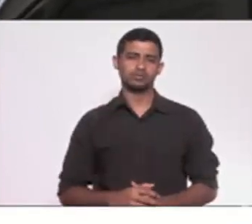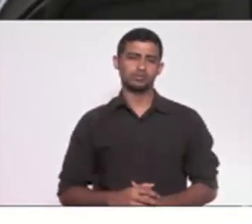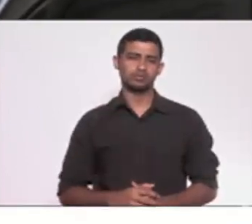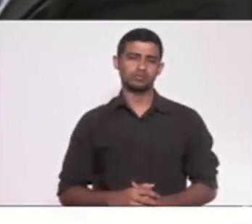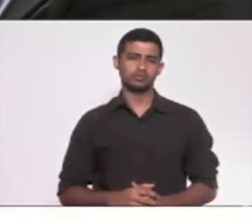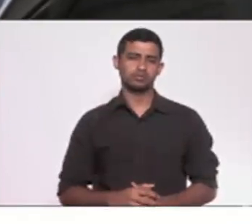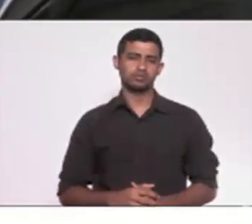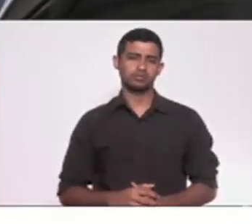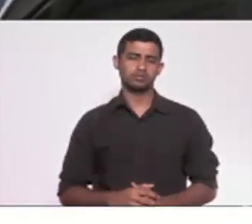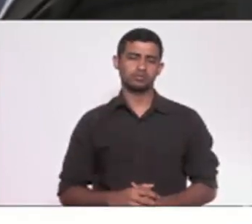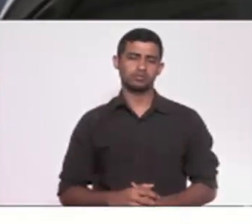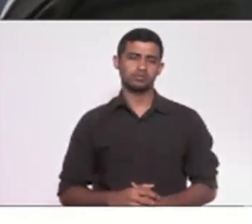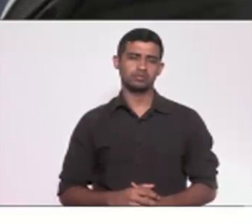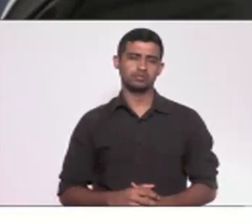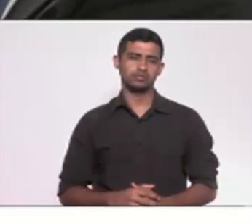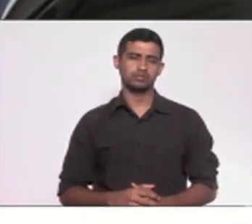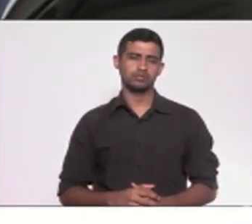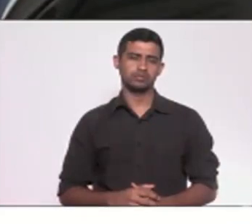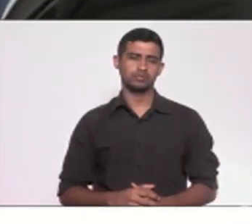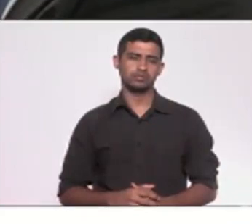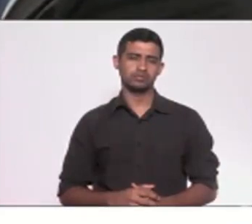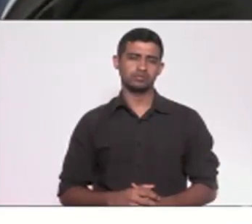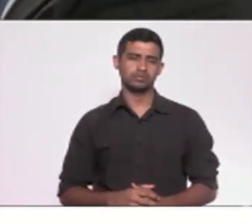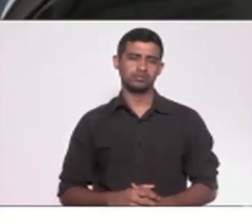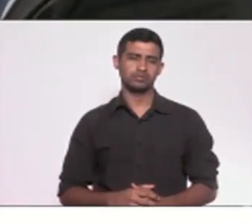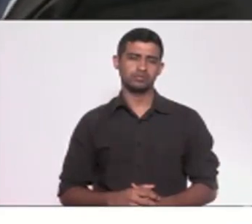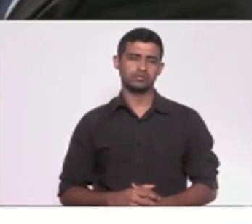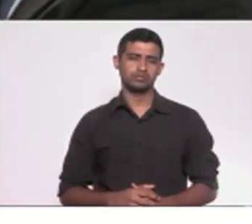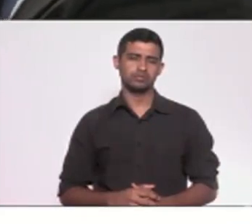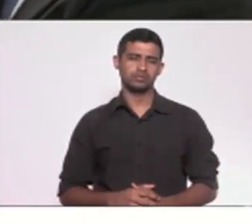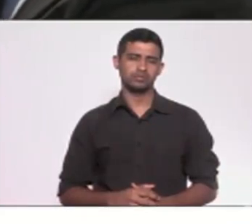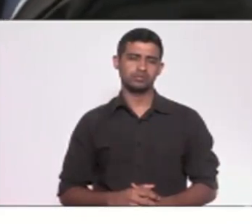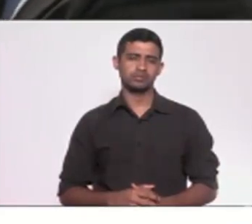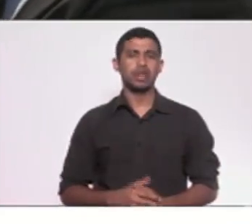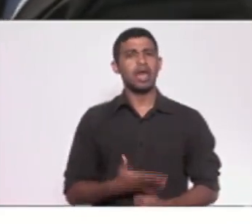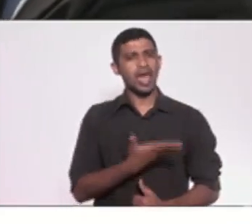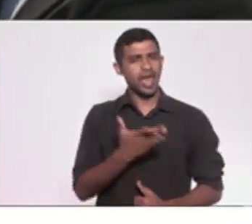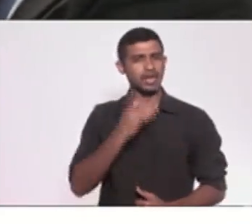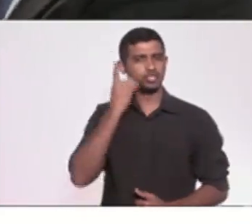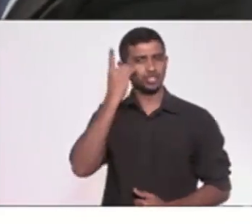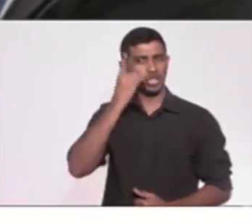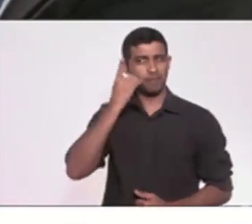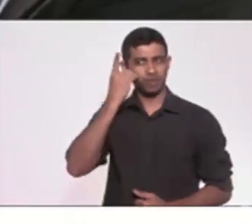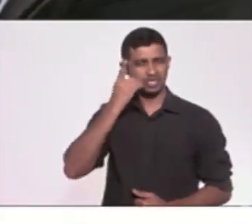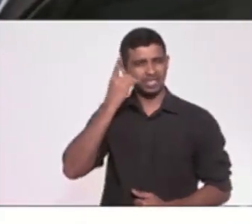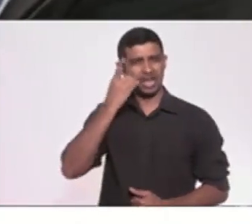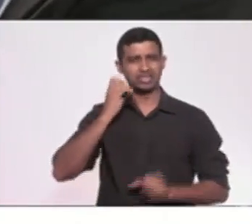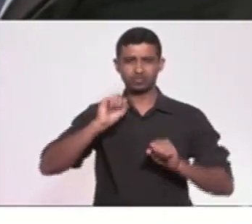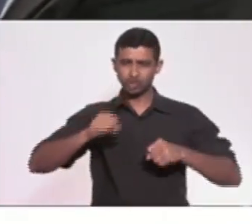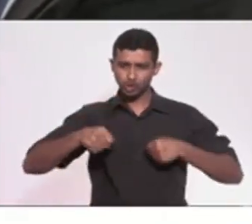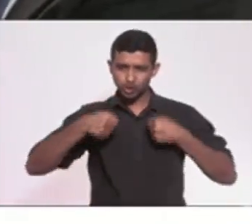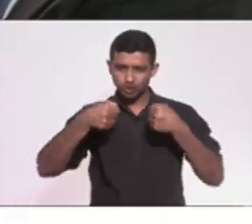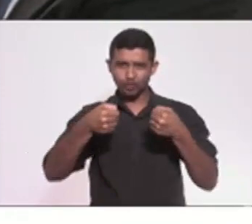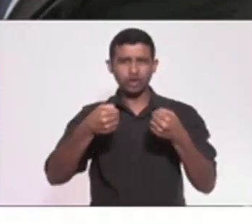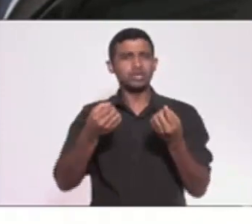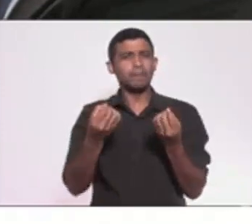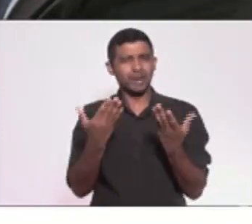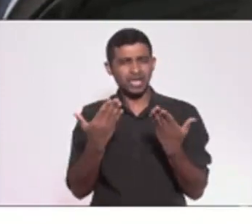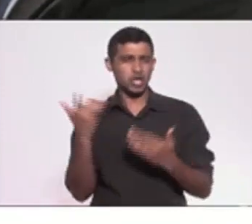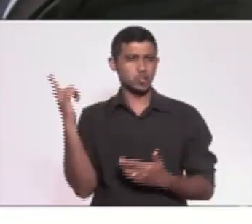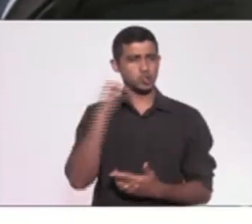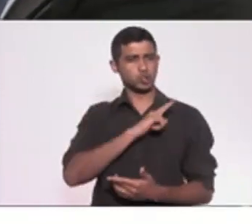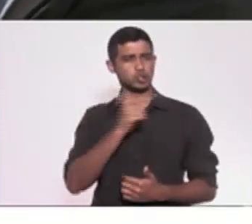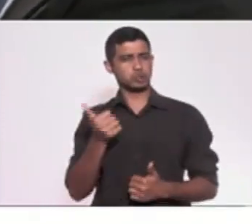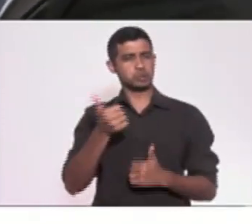de forma muito evidente, em deputados que praticaram ilícitos e lutaram para se estabelecer no poder e defender e